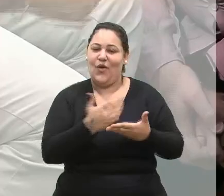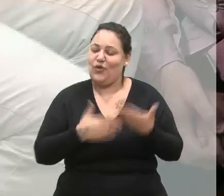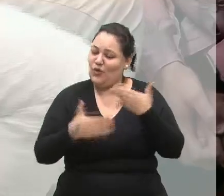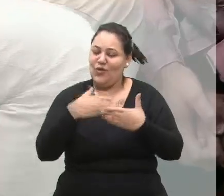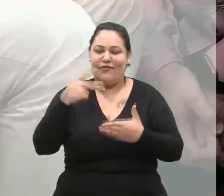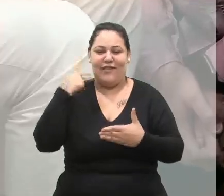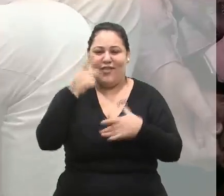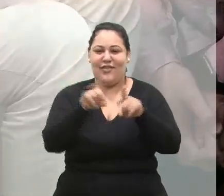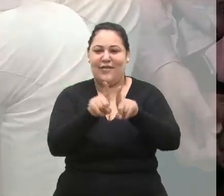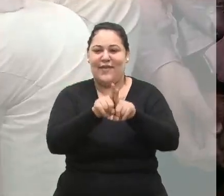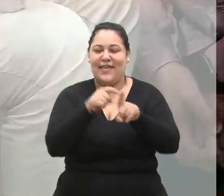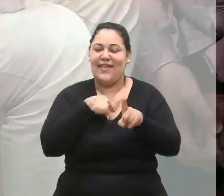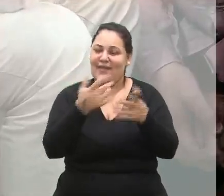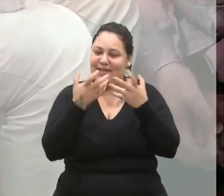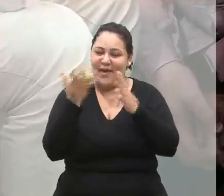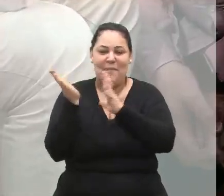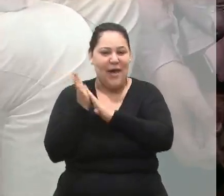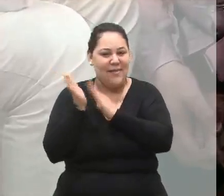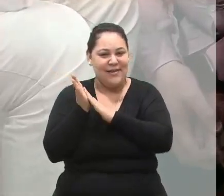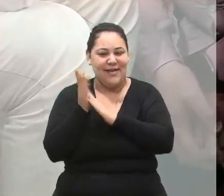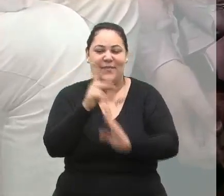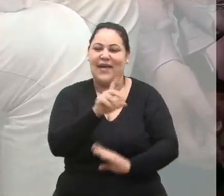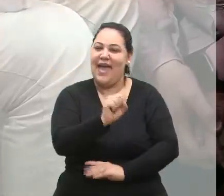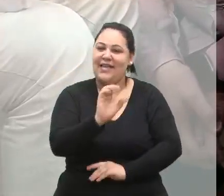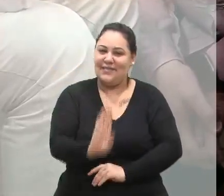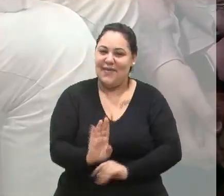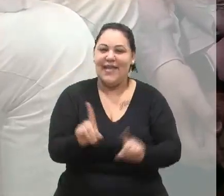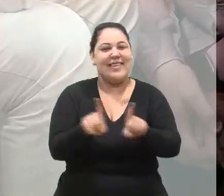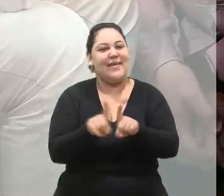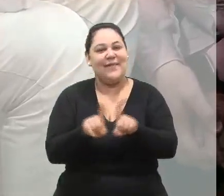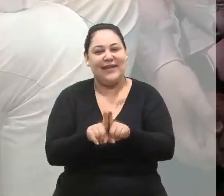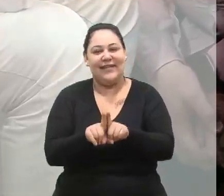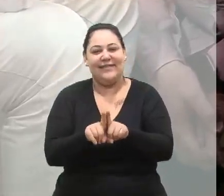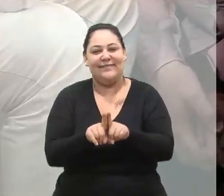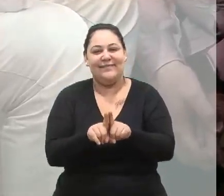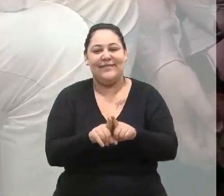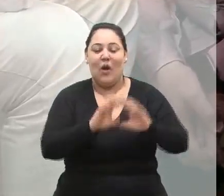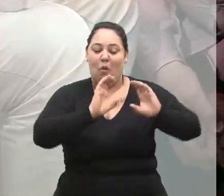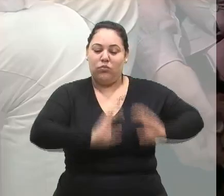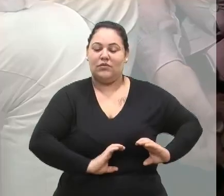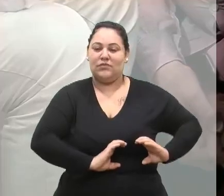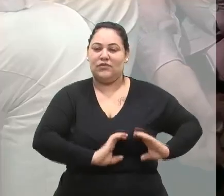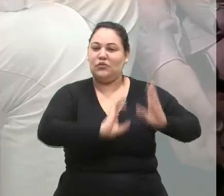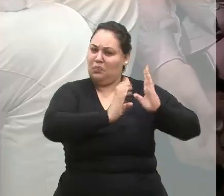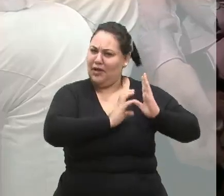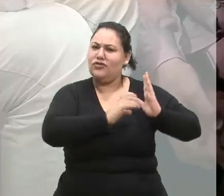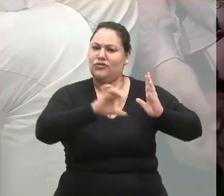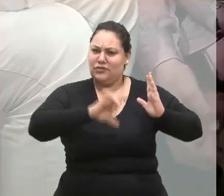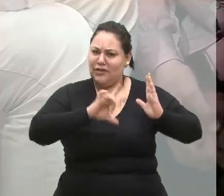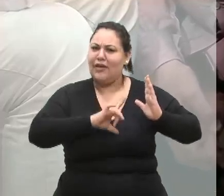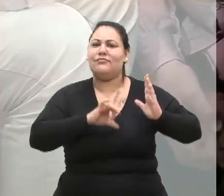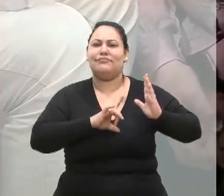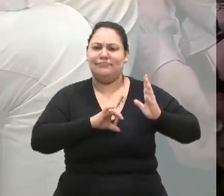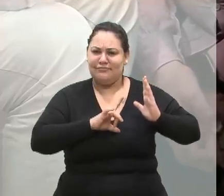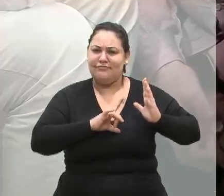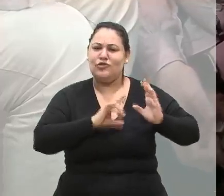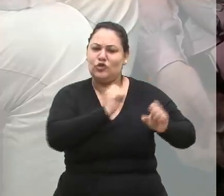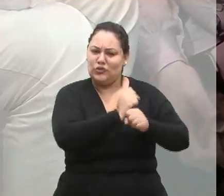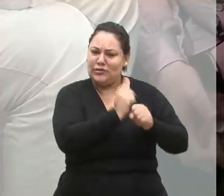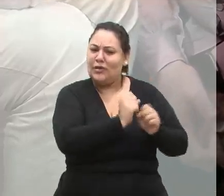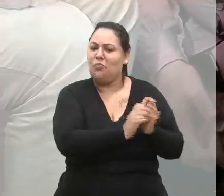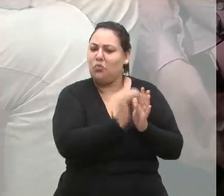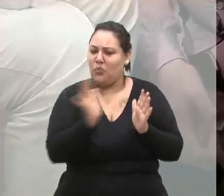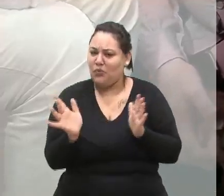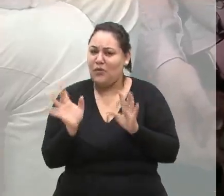e parabenizar o PSB, parabenizar a conduta que os partidos têm tido nos últimos anos, especialmente nesse